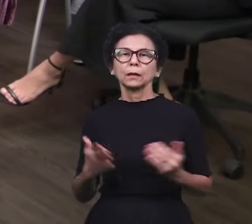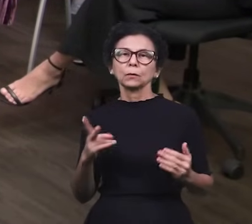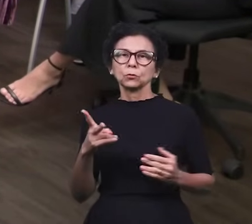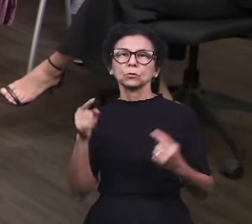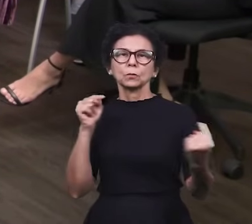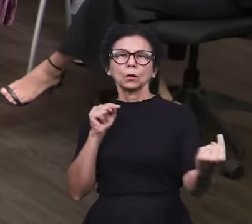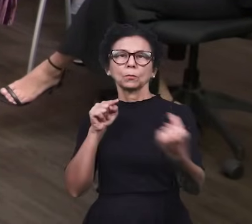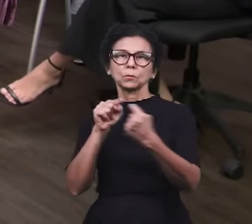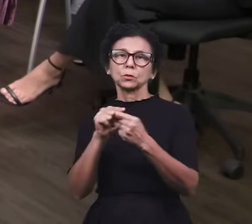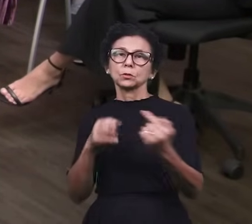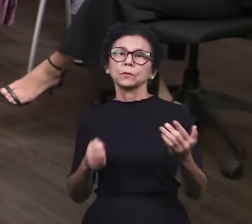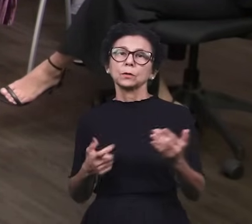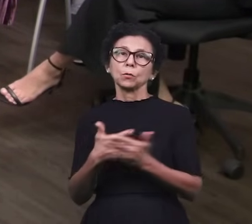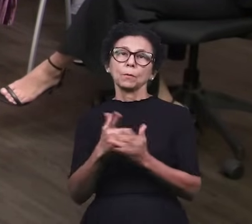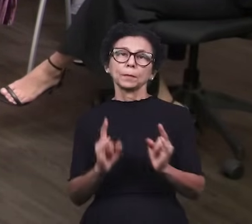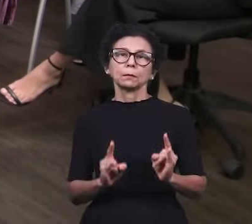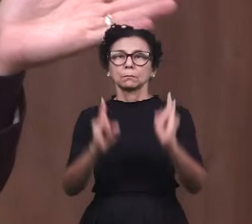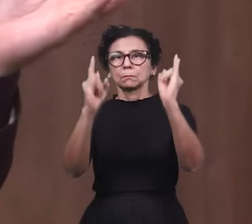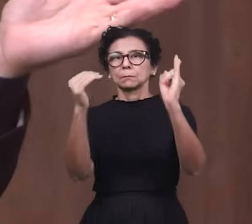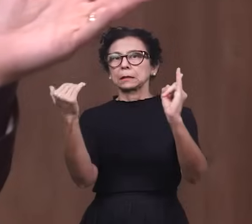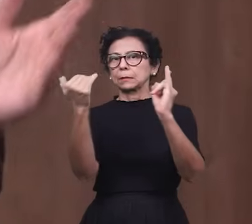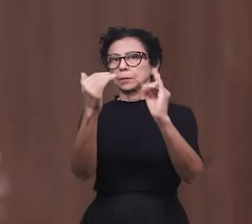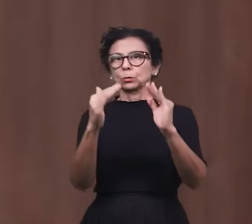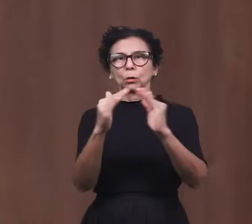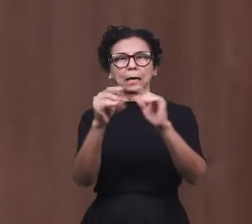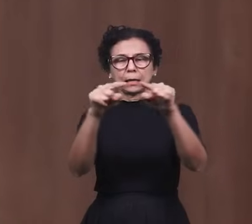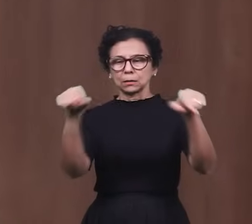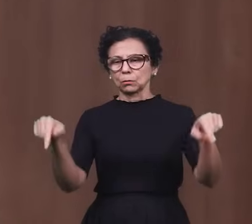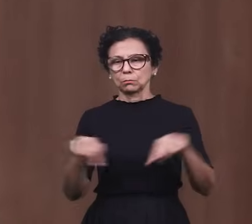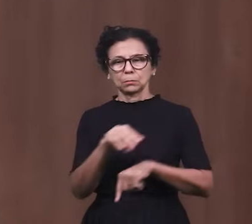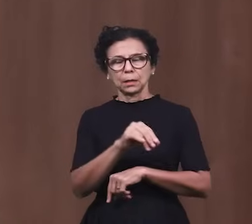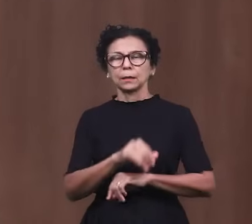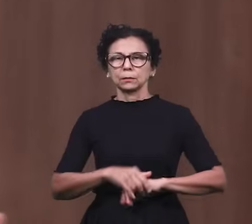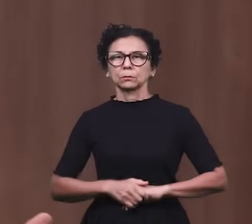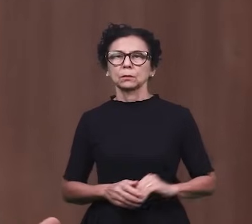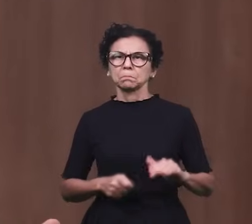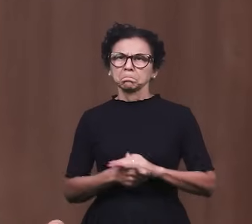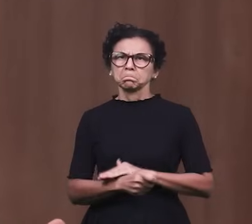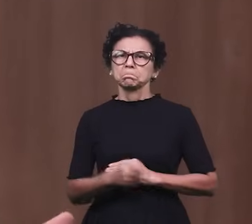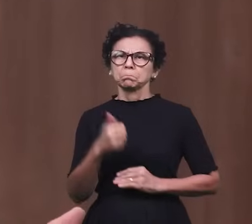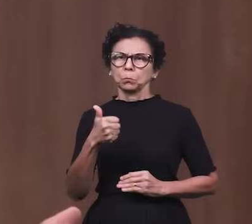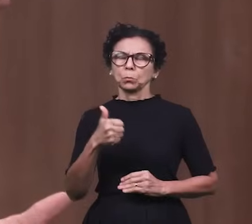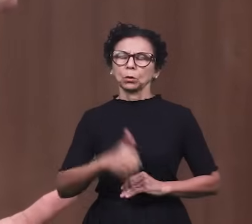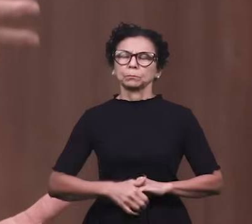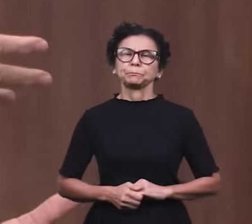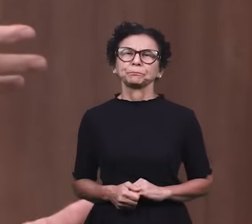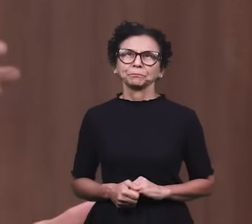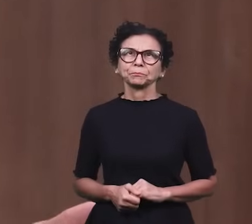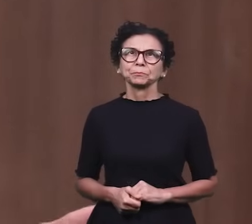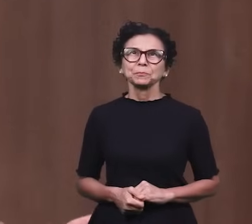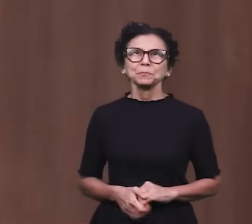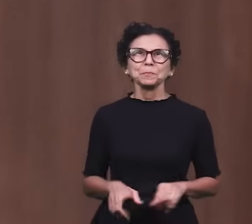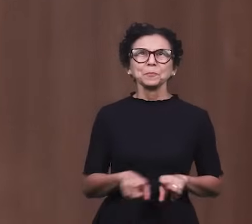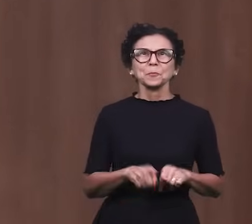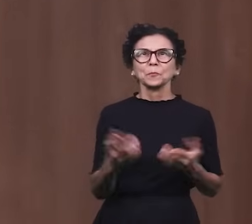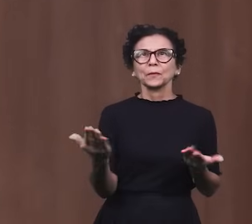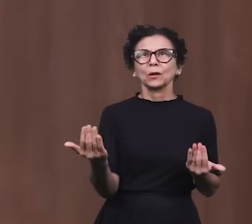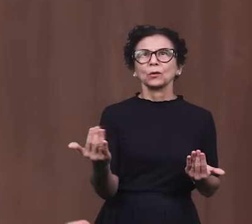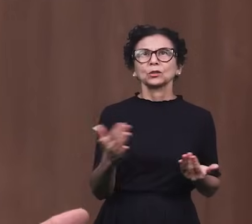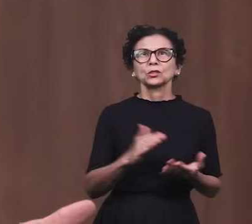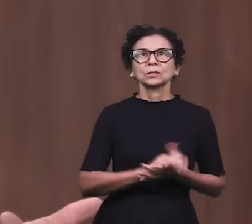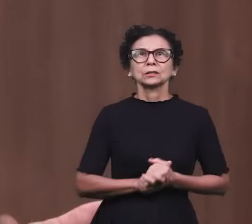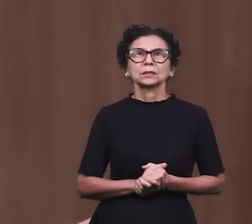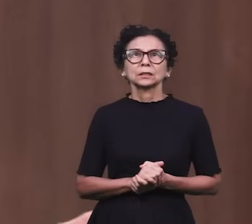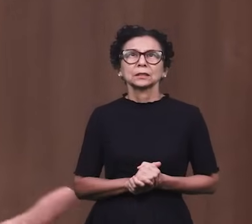seus objetivos. Imóvel é uma opção de investimento, como nós já falamos, e tem jovens que são realmente até mais parecidos